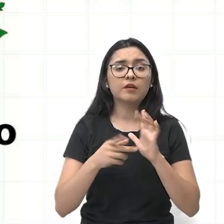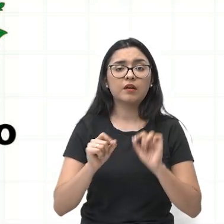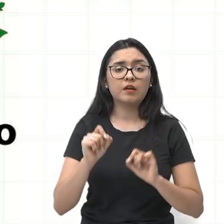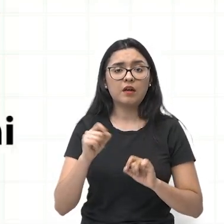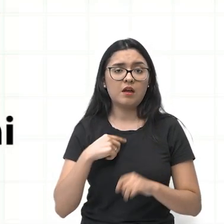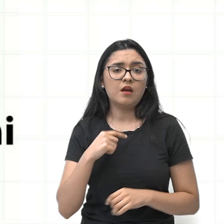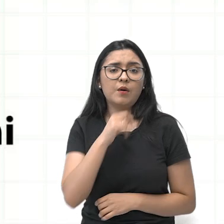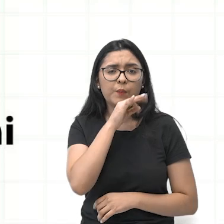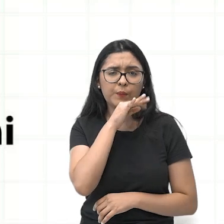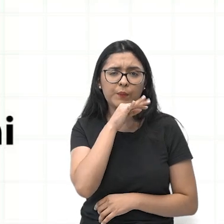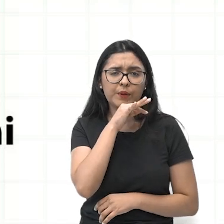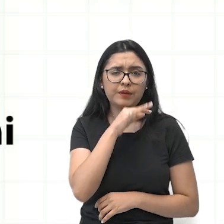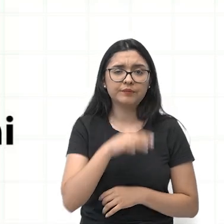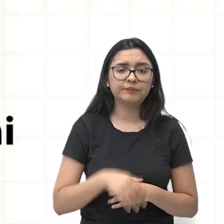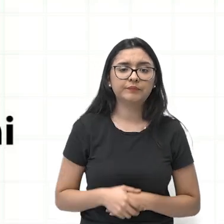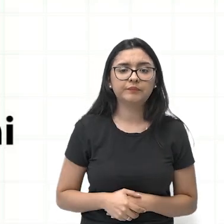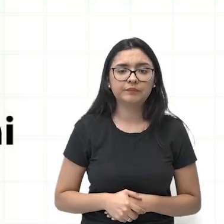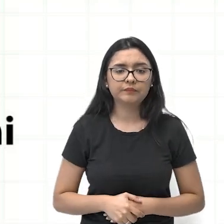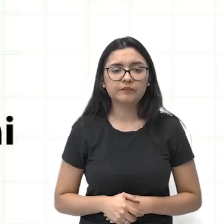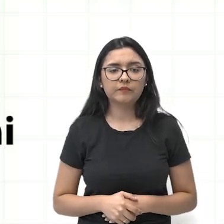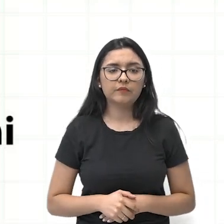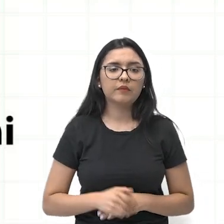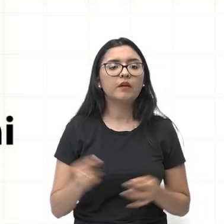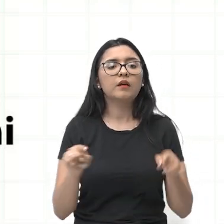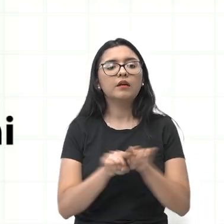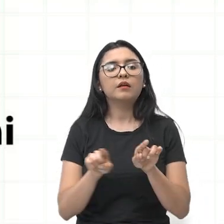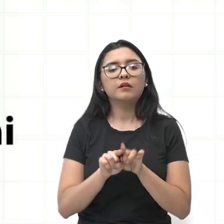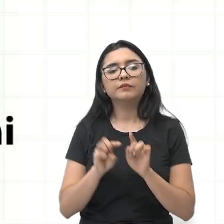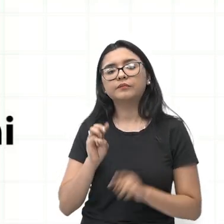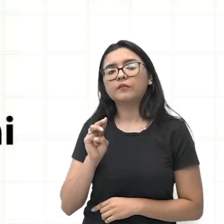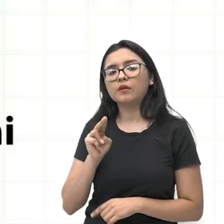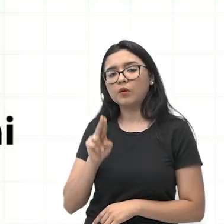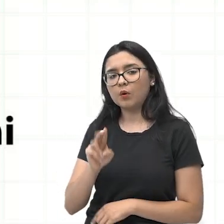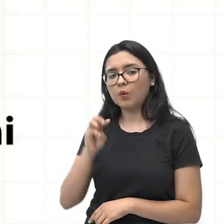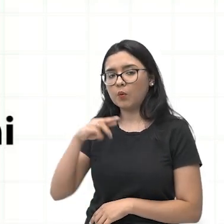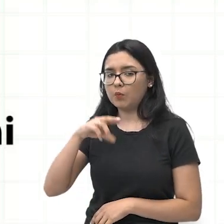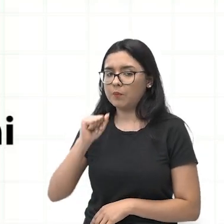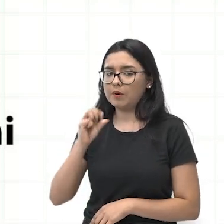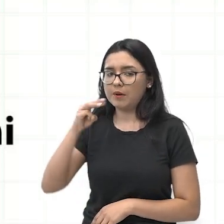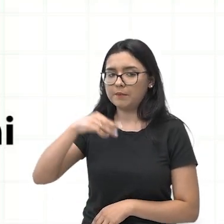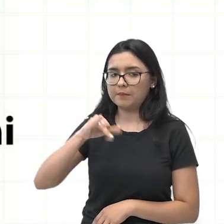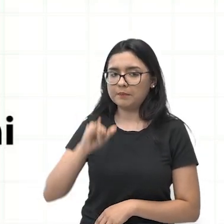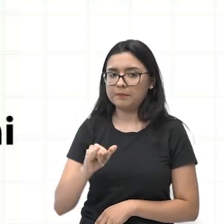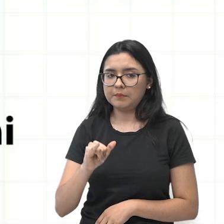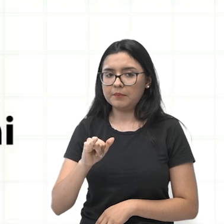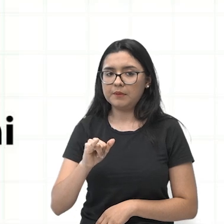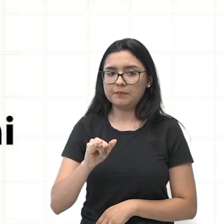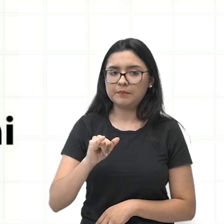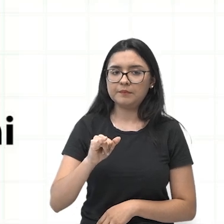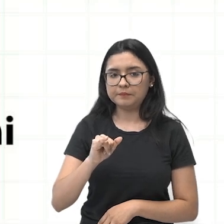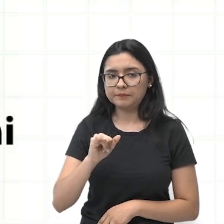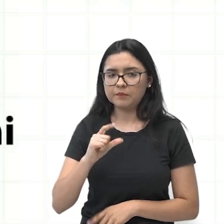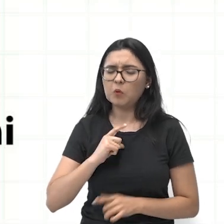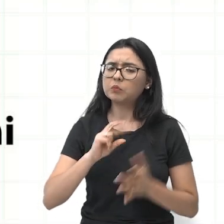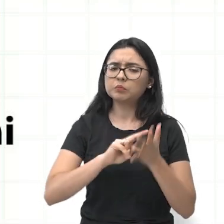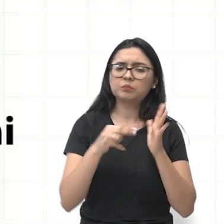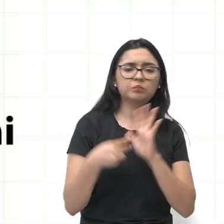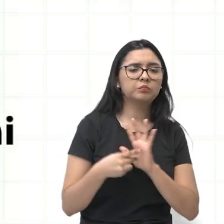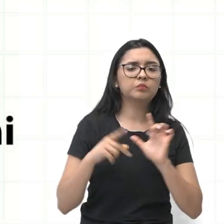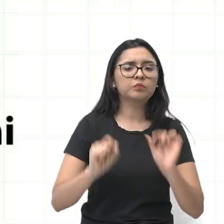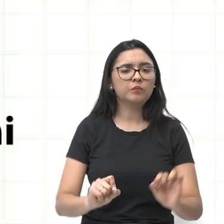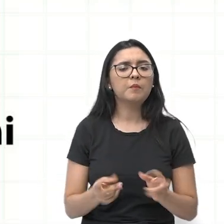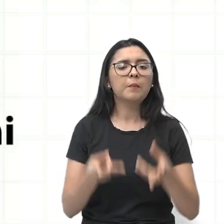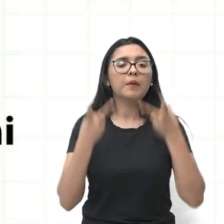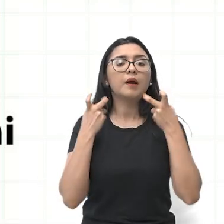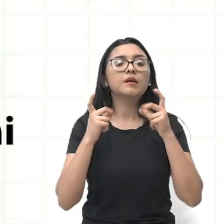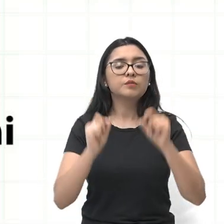algo que vai nos fazer mal. E nós temos o umami. Umami, professora? Sim.